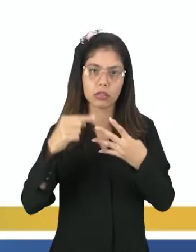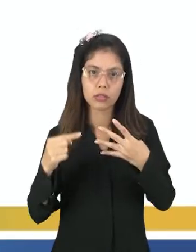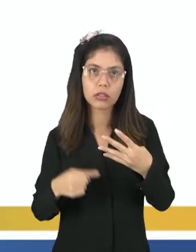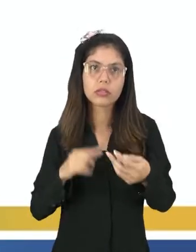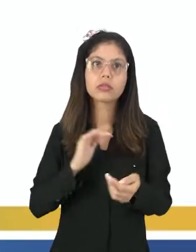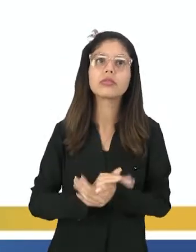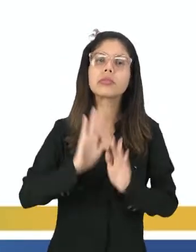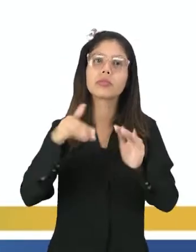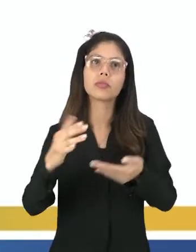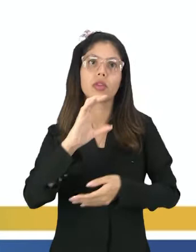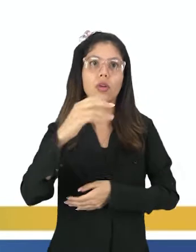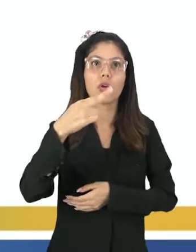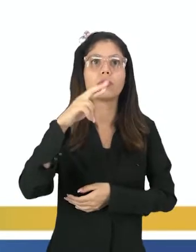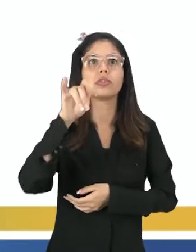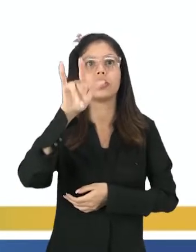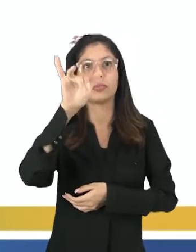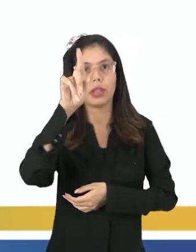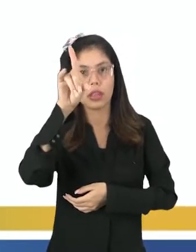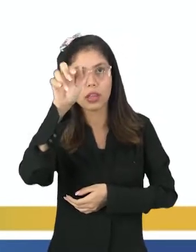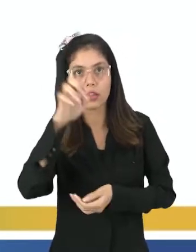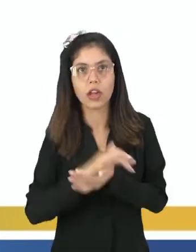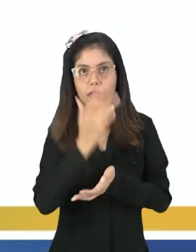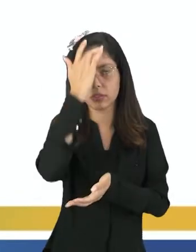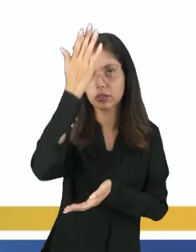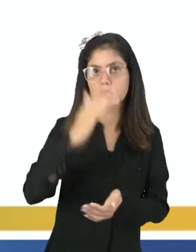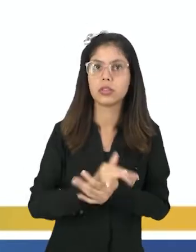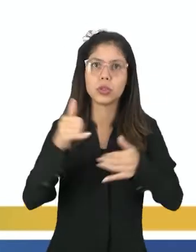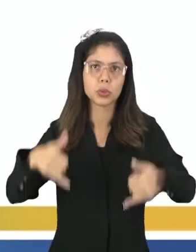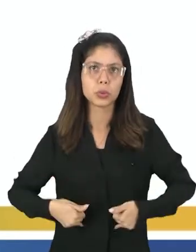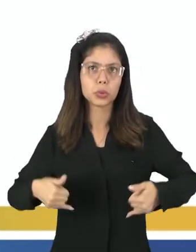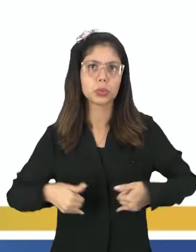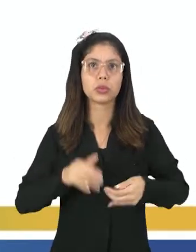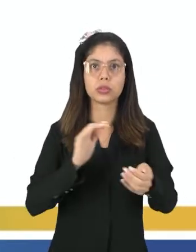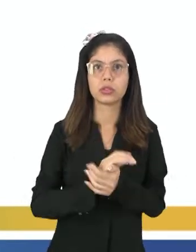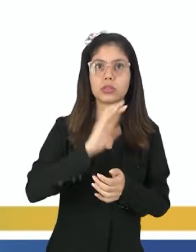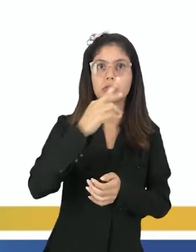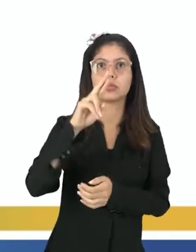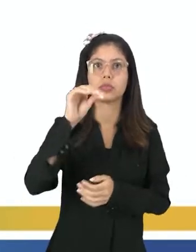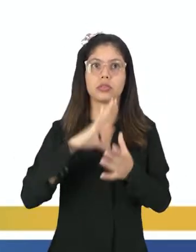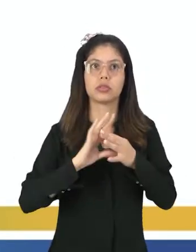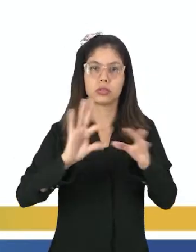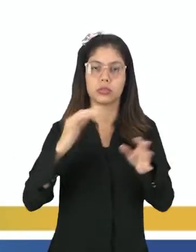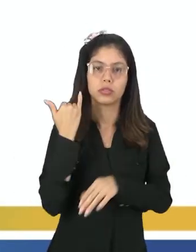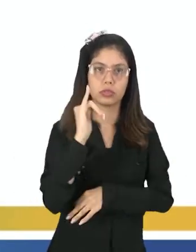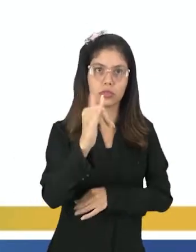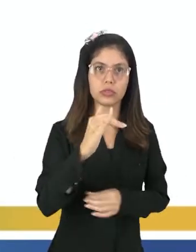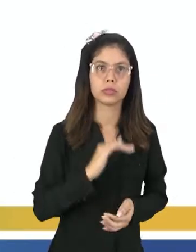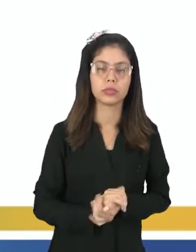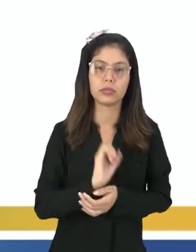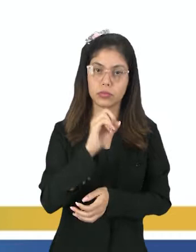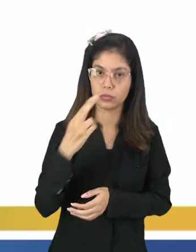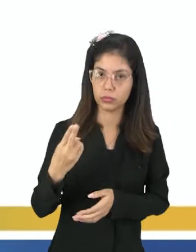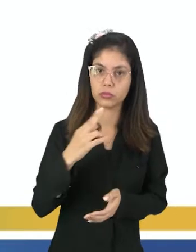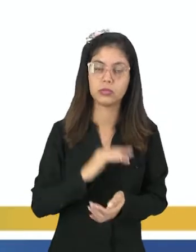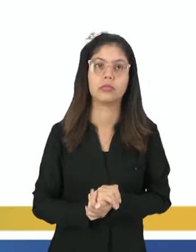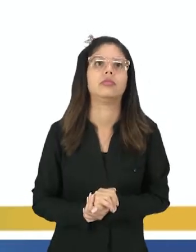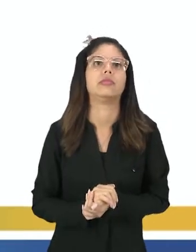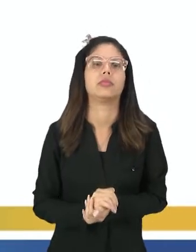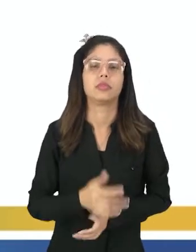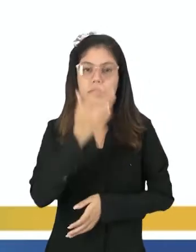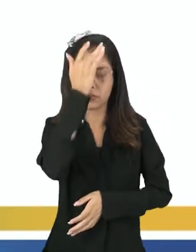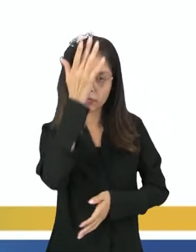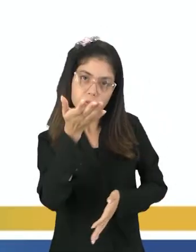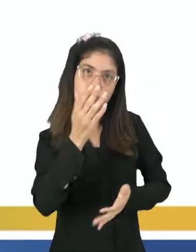coisas? Combustibilidade é a facilidade em sofrer combustão e liberar energia, ou seja, é